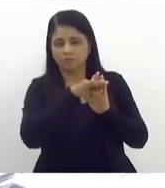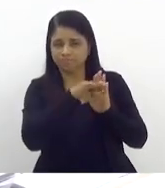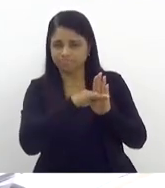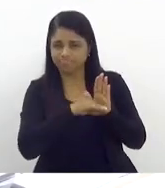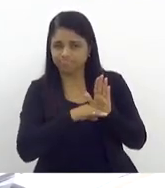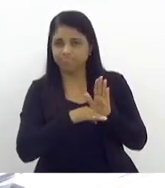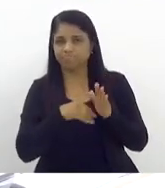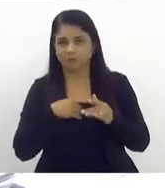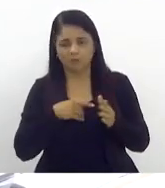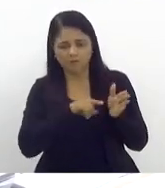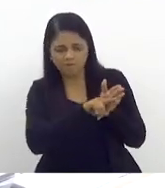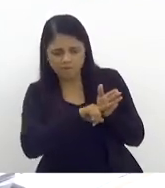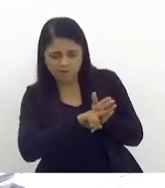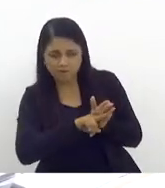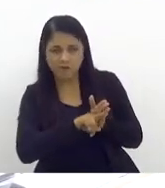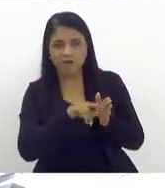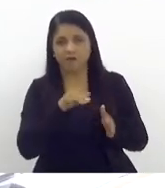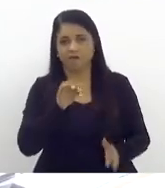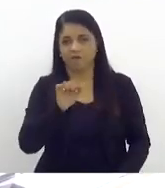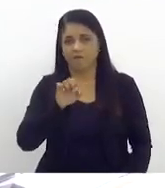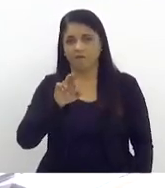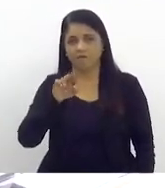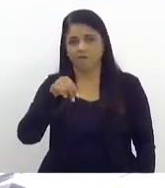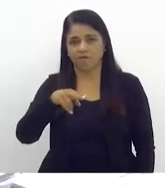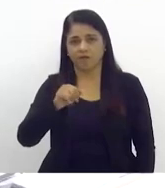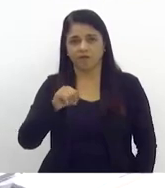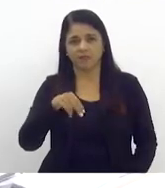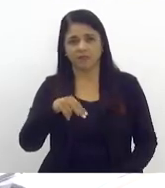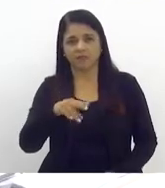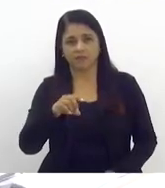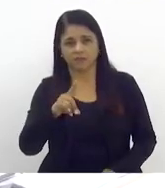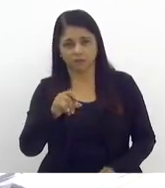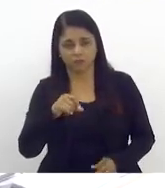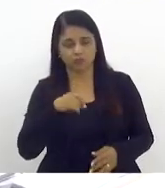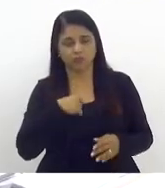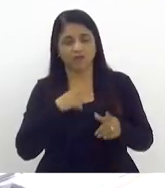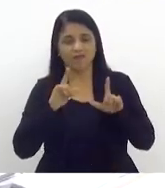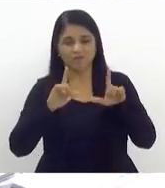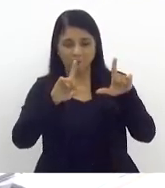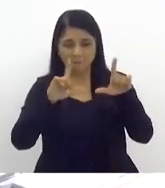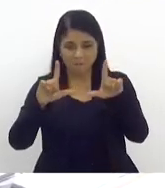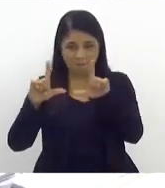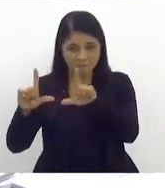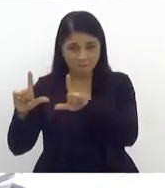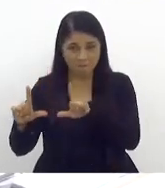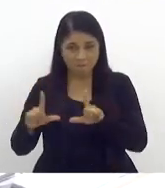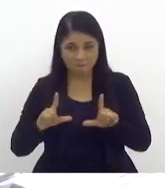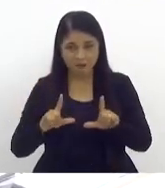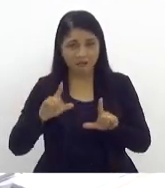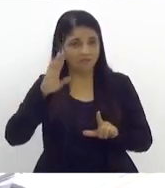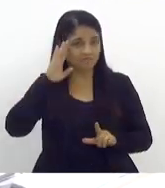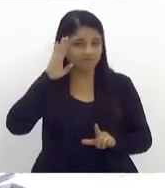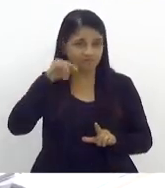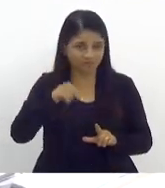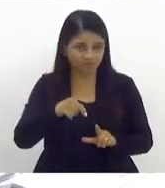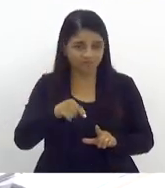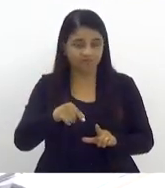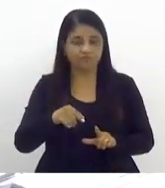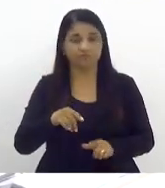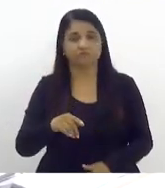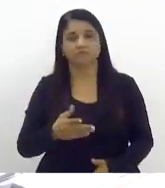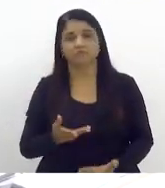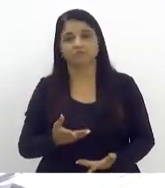Fernando. É aquela que altera os estacionamentos, ela faz menção às placas de prioridade como um todo, não só os estacionamentos.